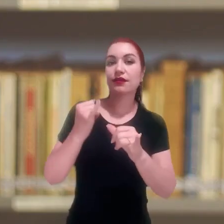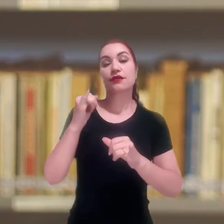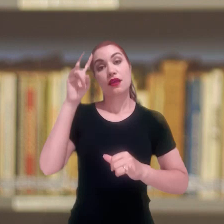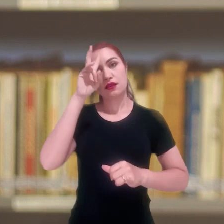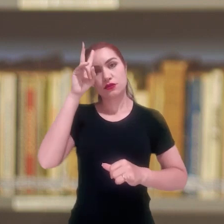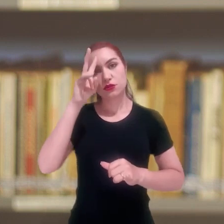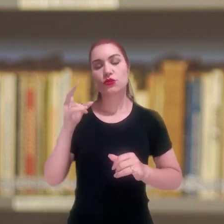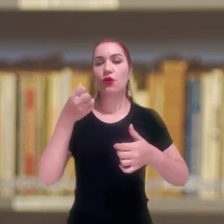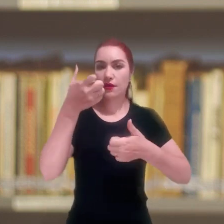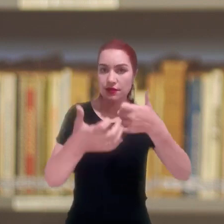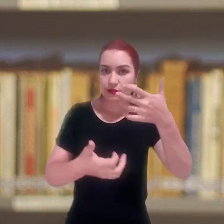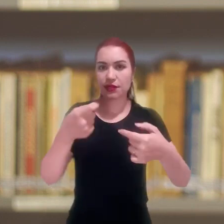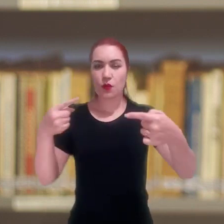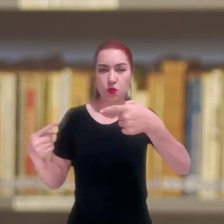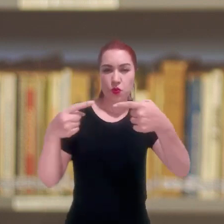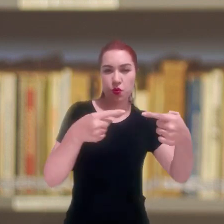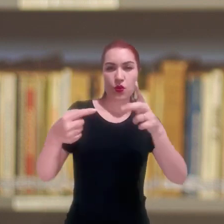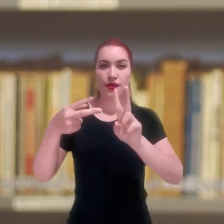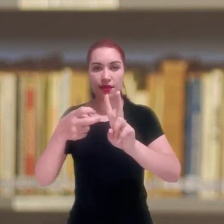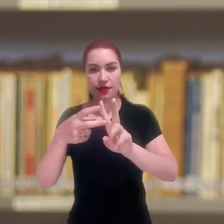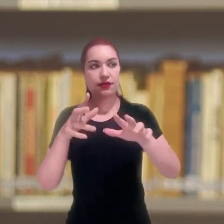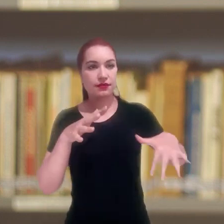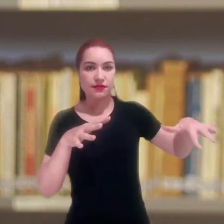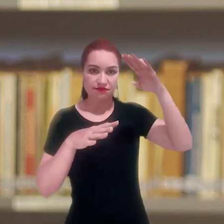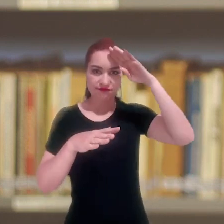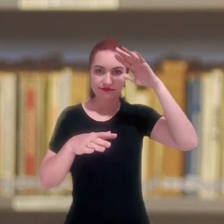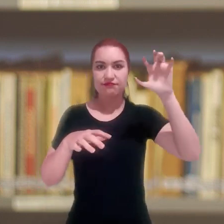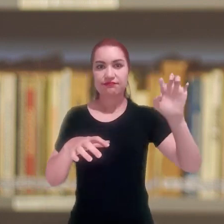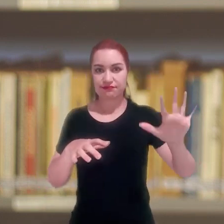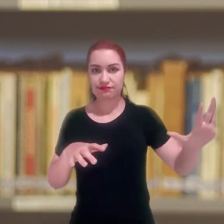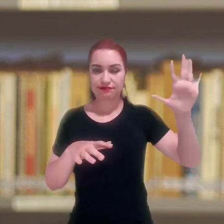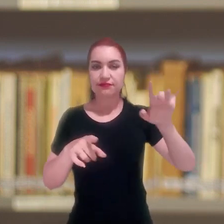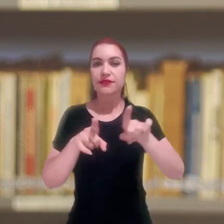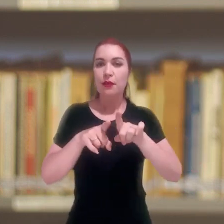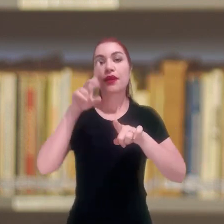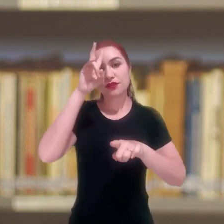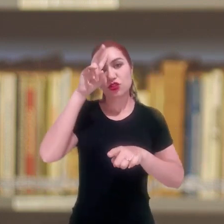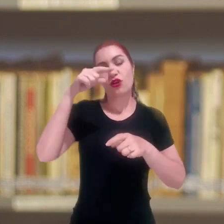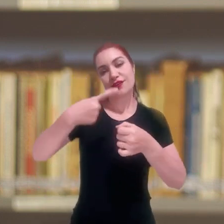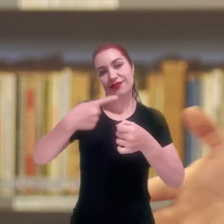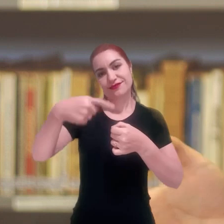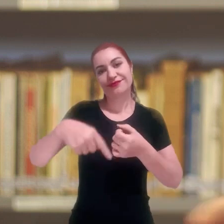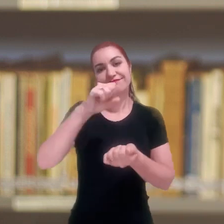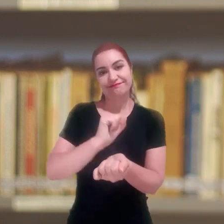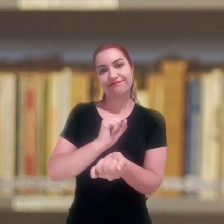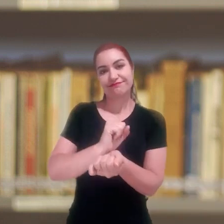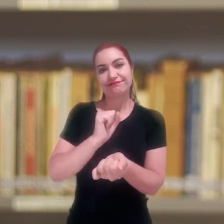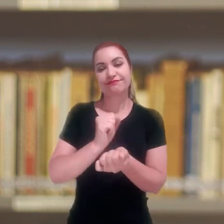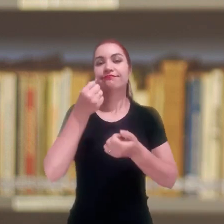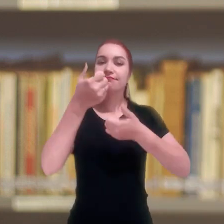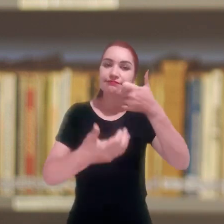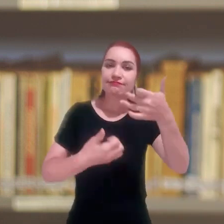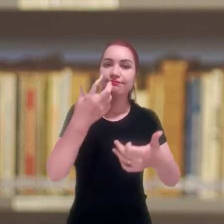histórico das disputas entre os indígenas e os europeus e também a própria história de São Cepé ao narrar esses